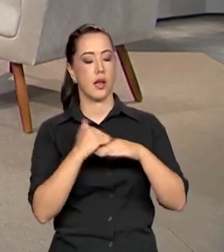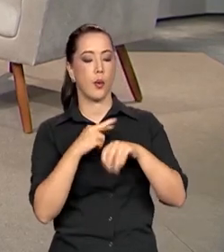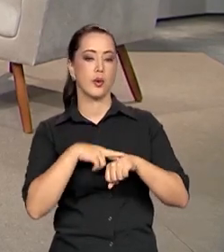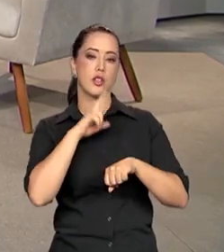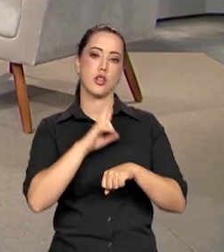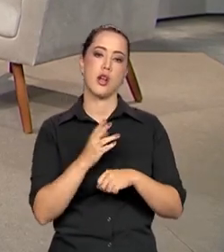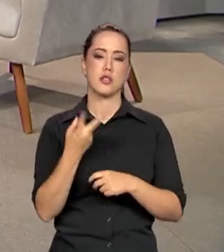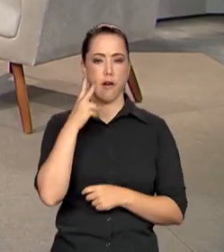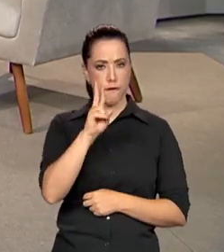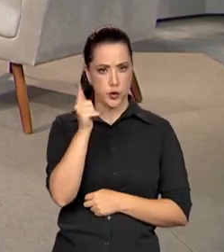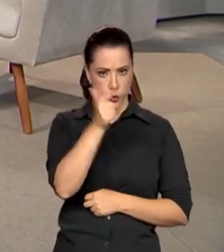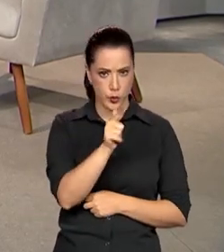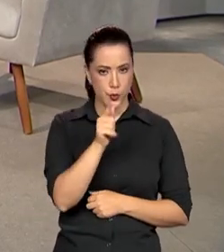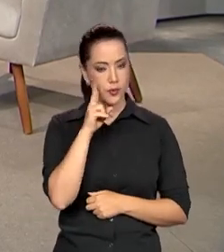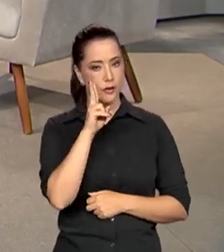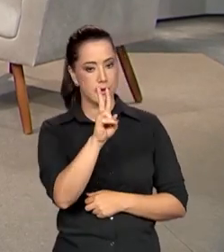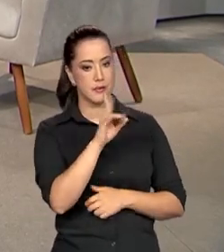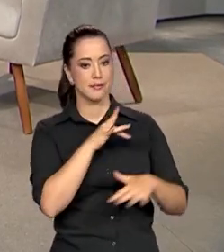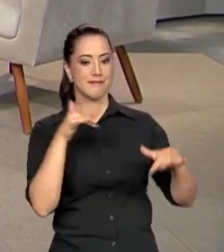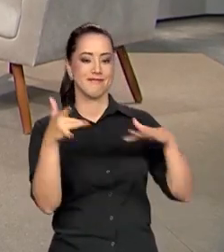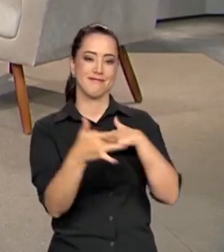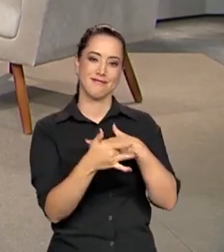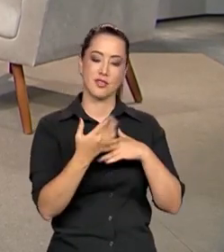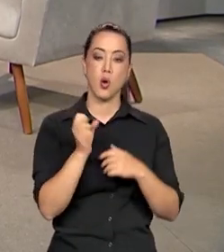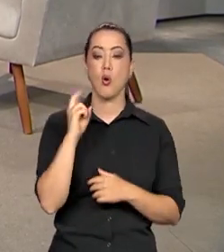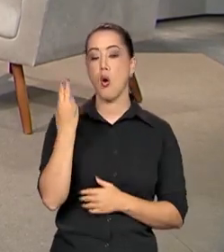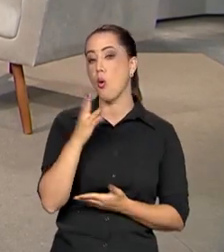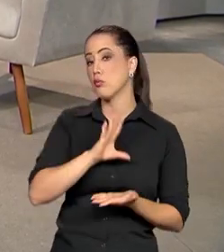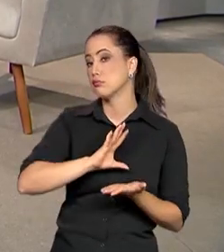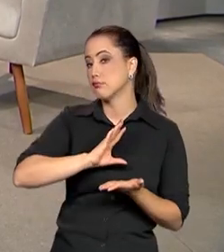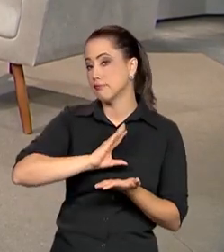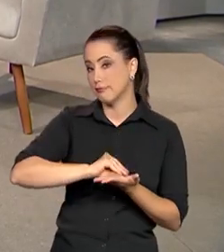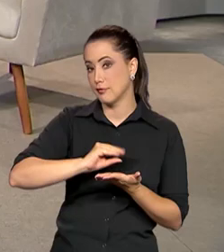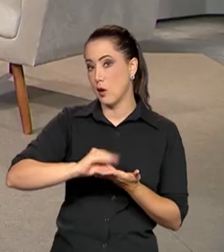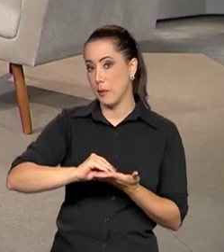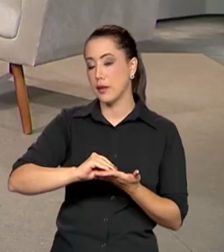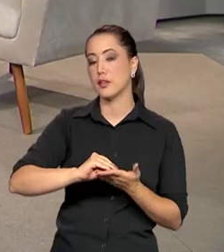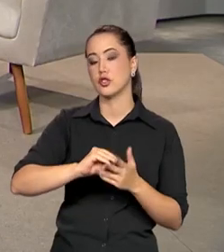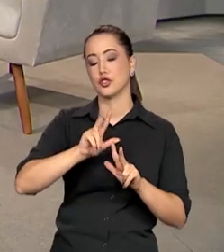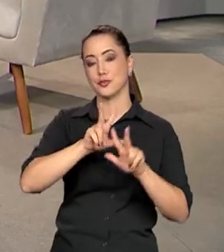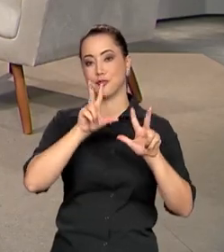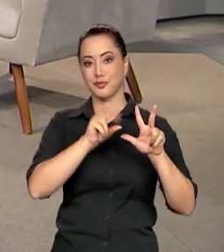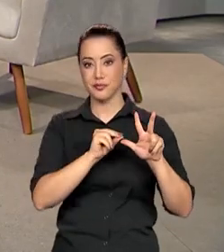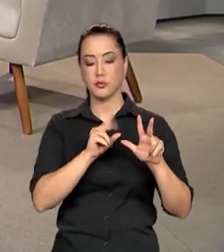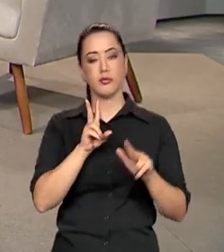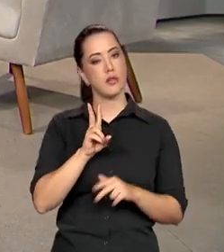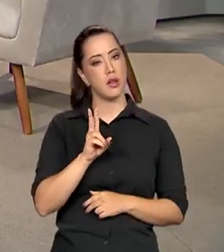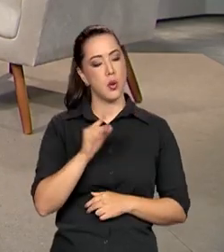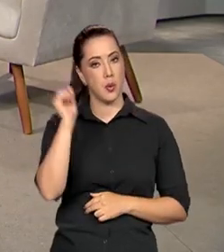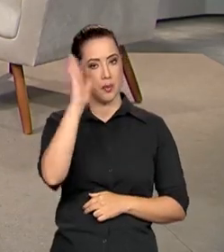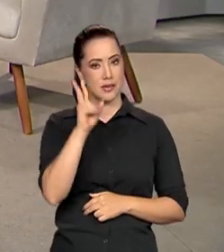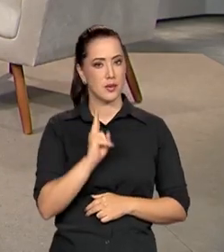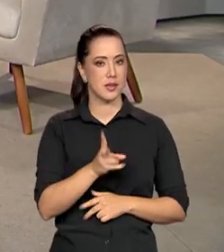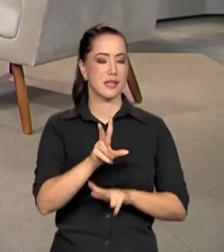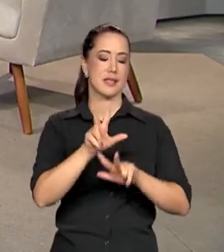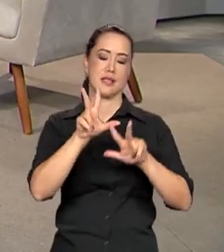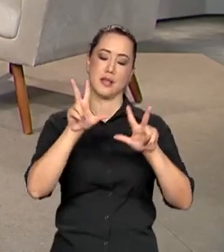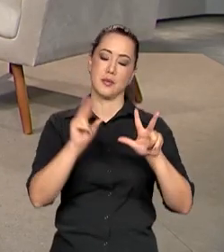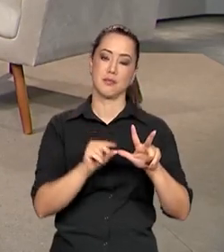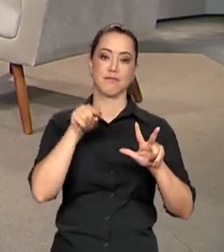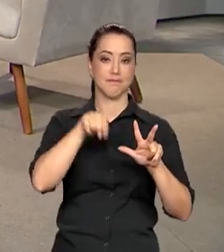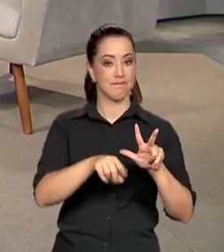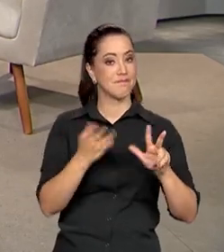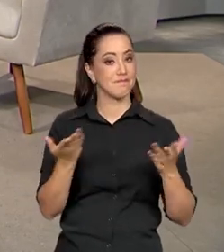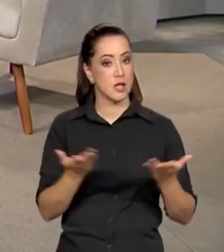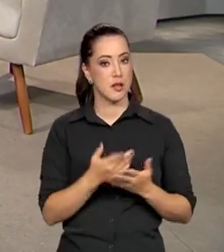entrevistas, é só acompanhar as nossas redes sociais ou baixar o TV Brasil Play. E o Brasil continua em pauta aqui na TV